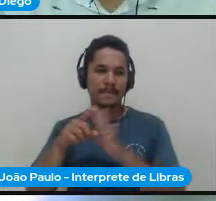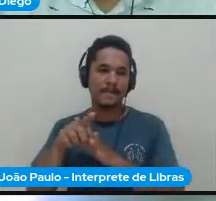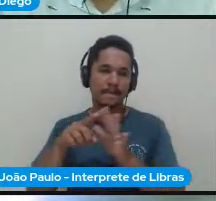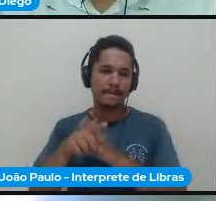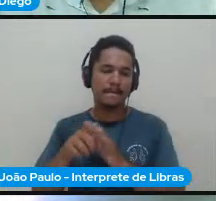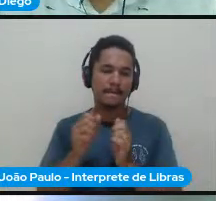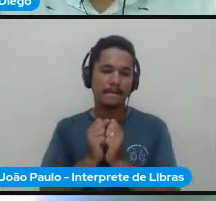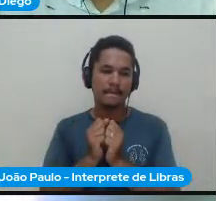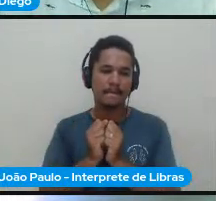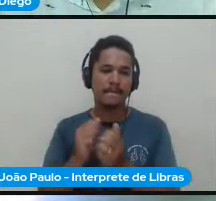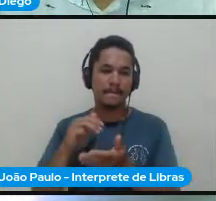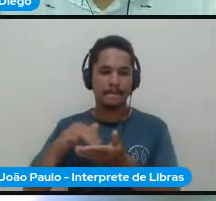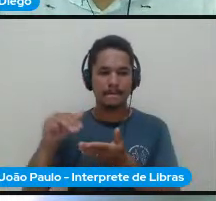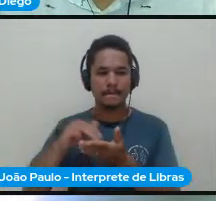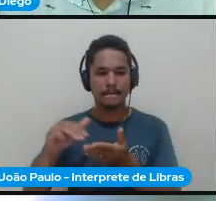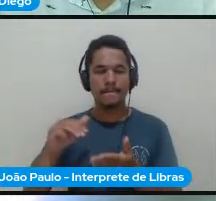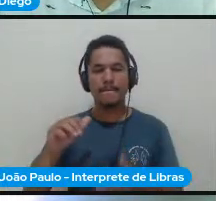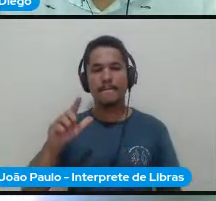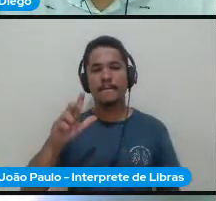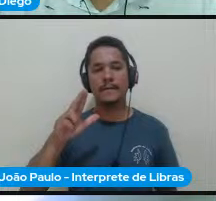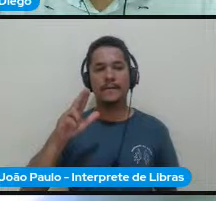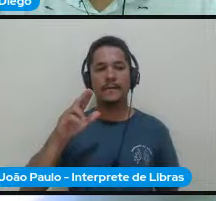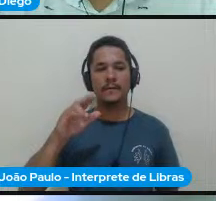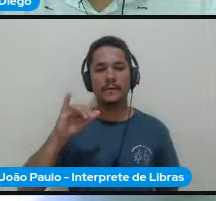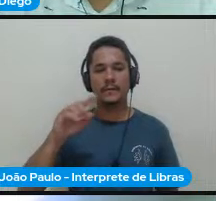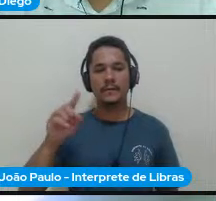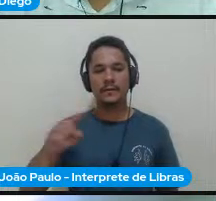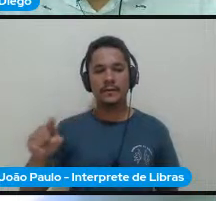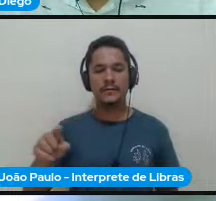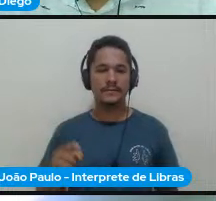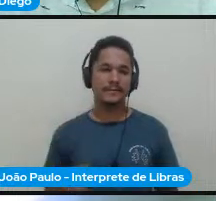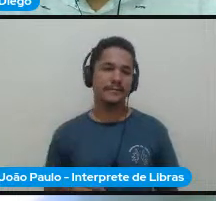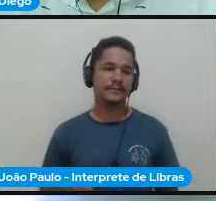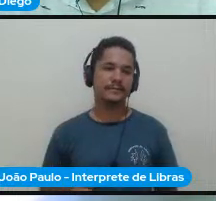ao secretário Luiz. Então, dando sequência aqui nas perguntas,